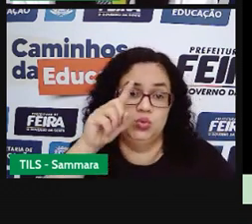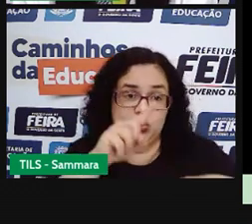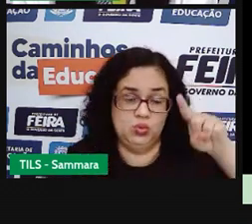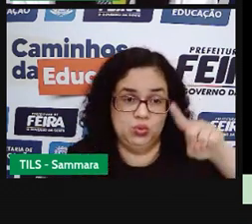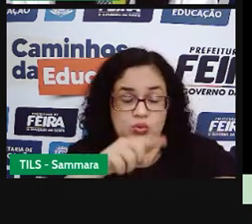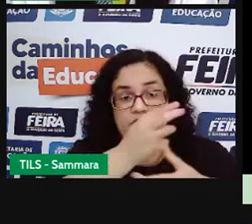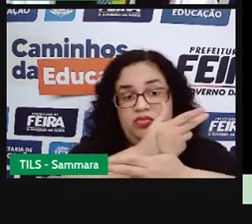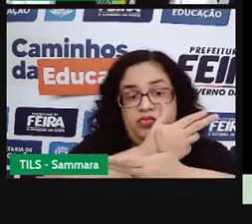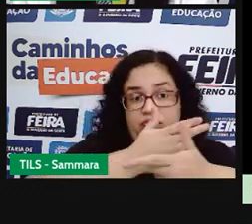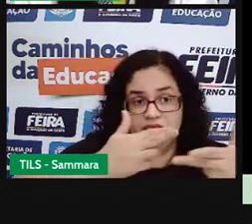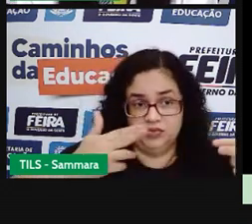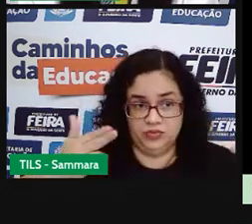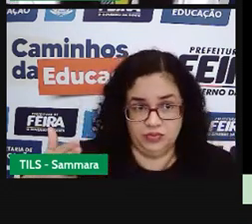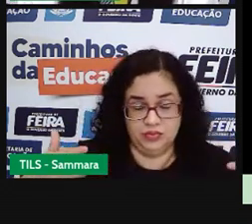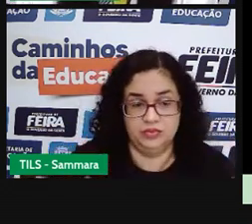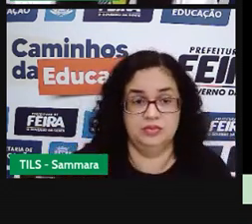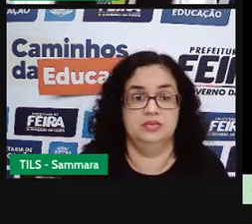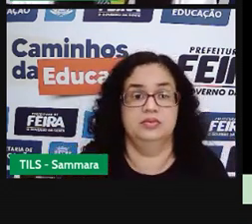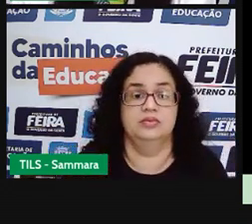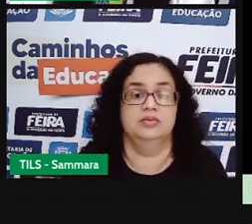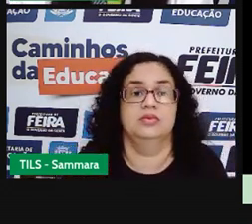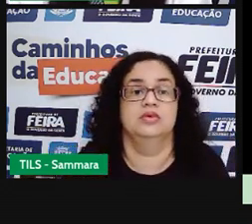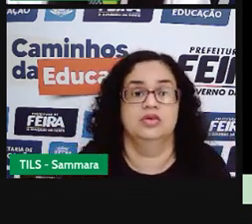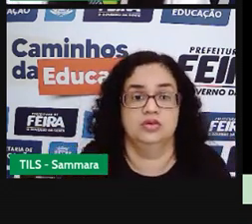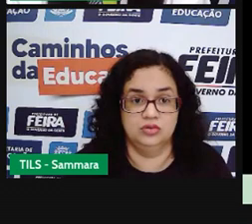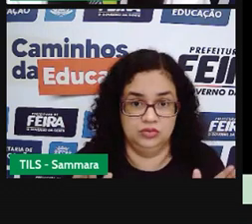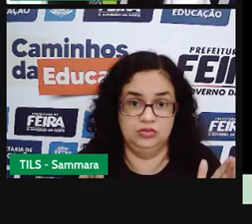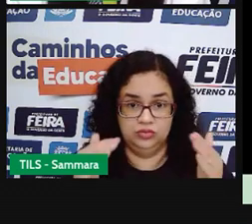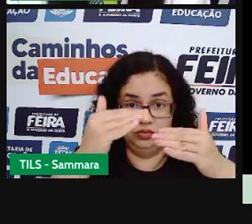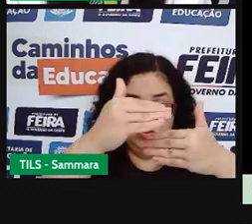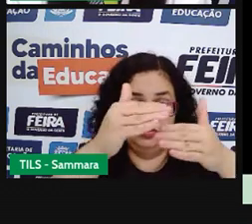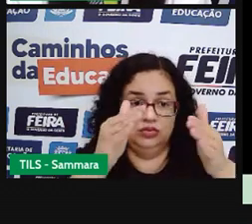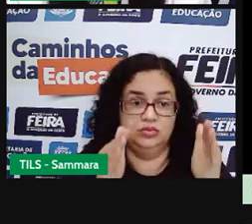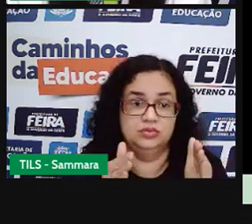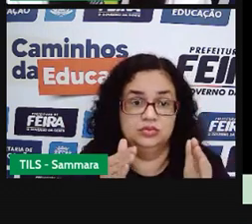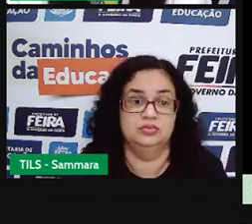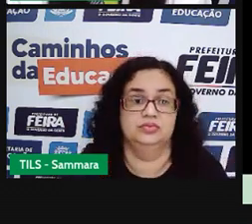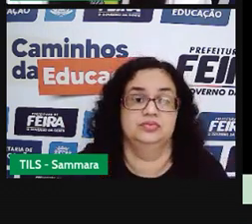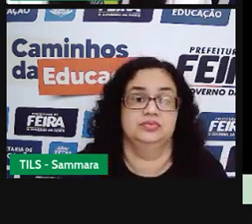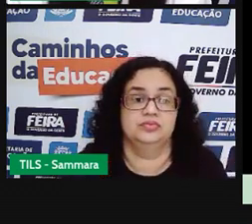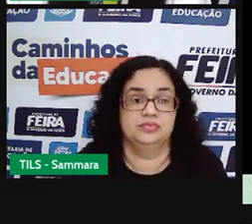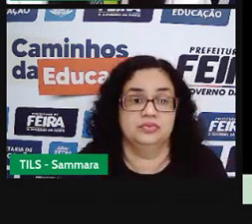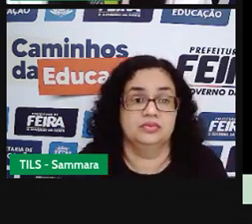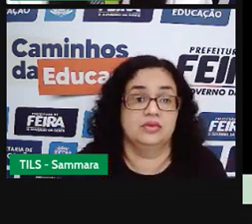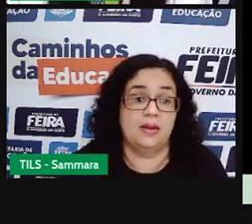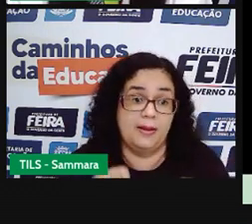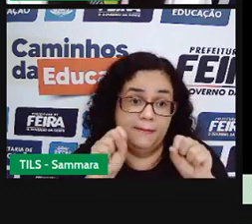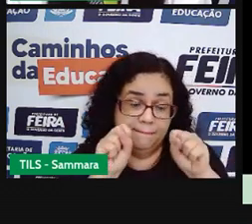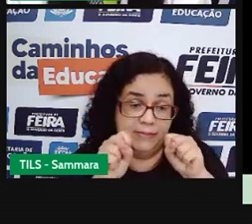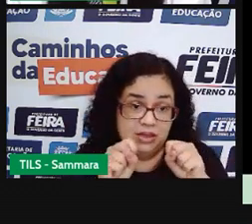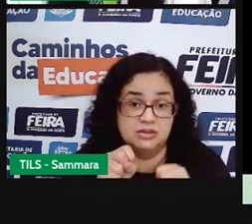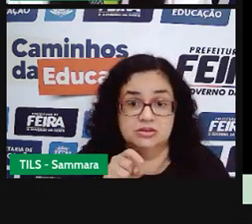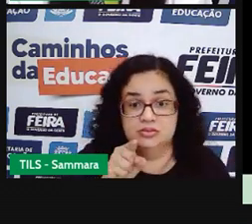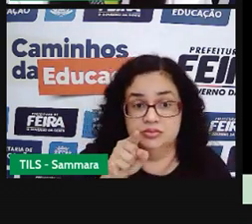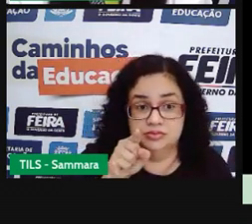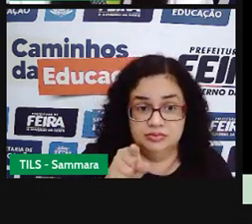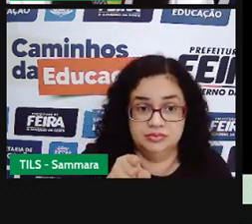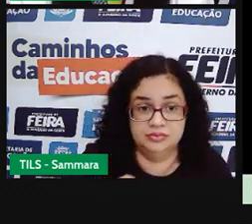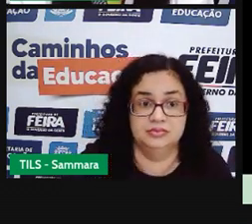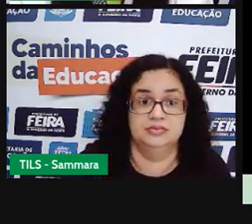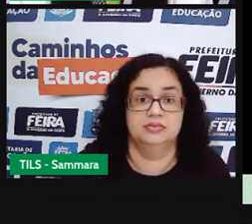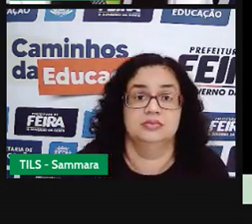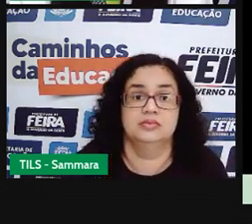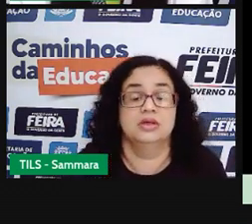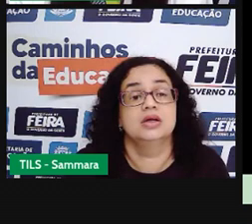várias outras formas aí que a gente convive em nosso dia a dia as principais né os mais